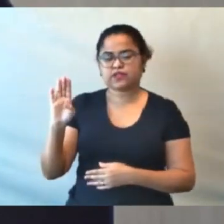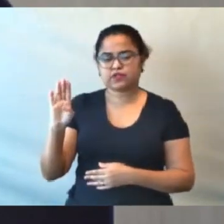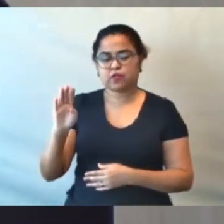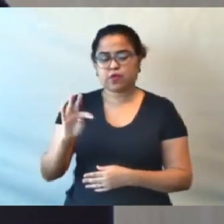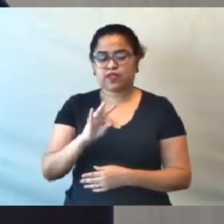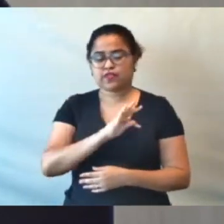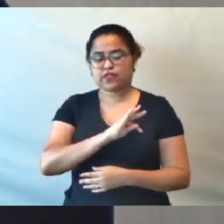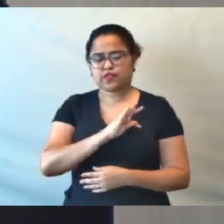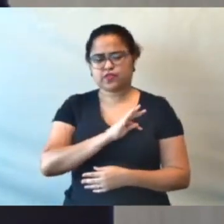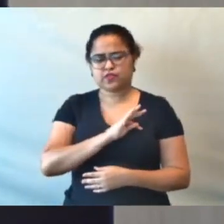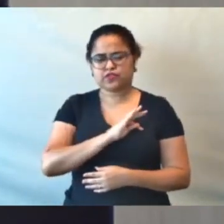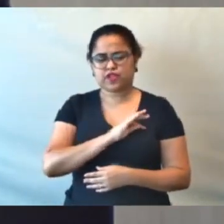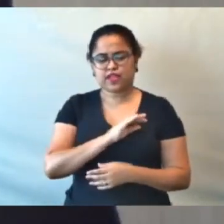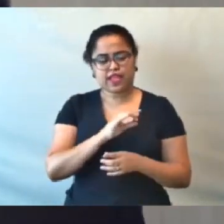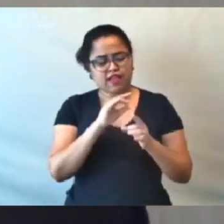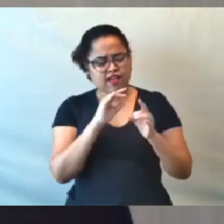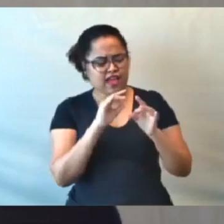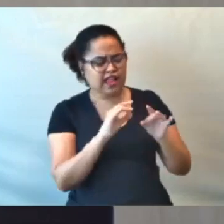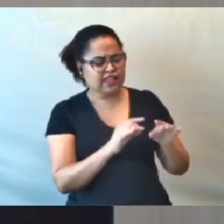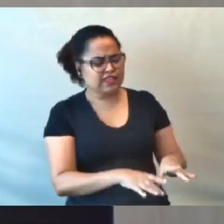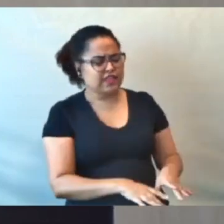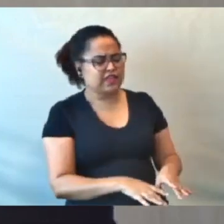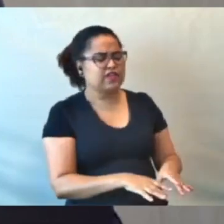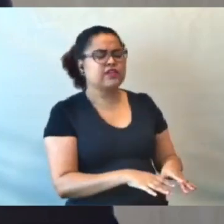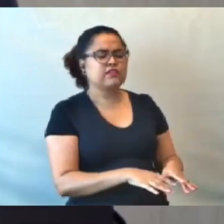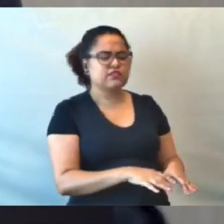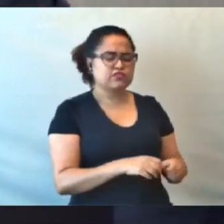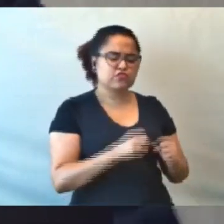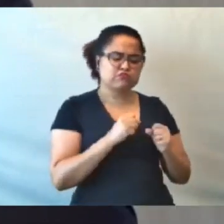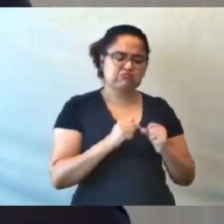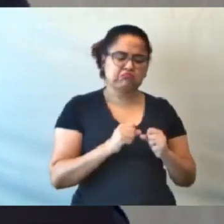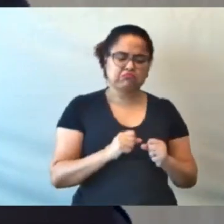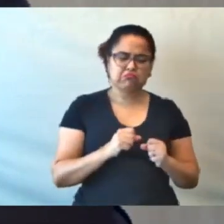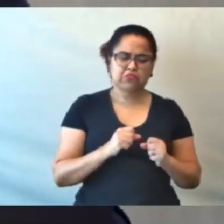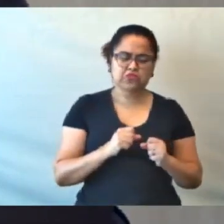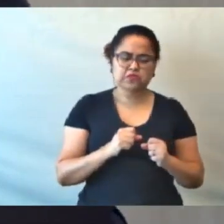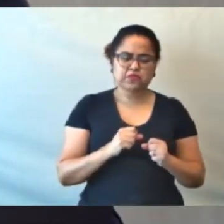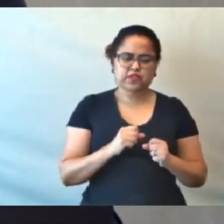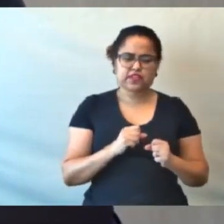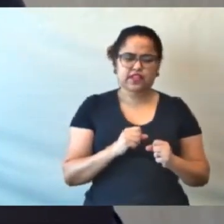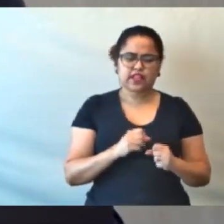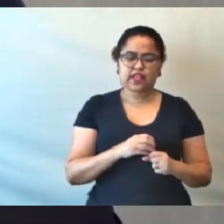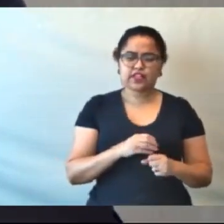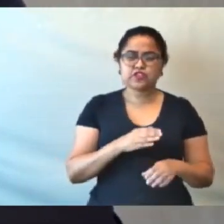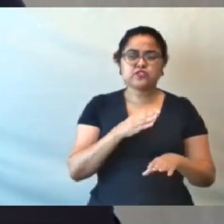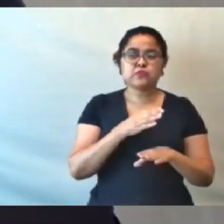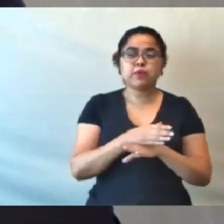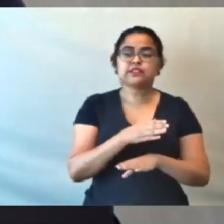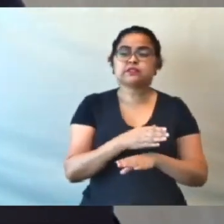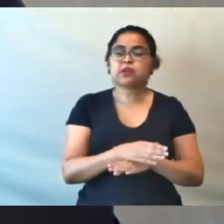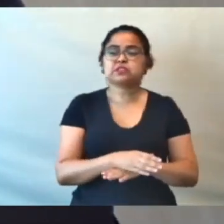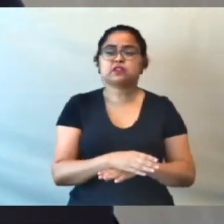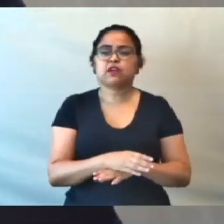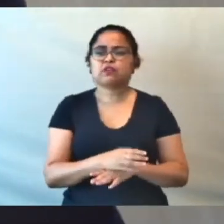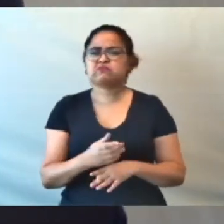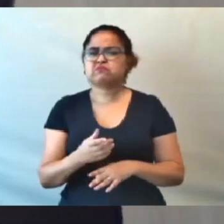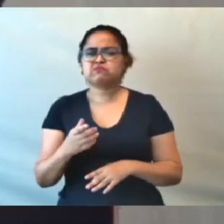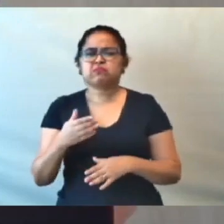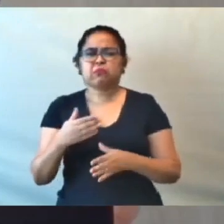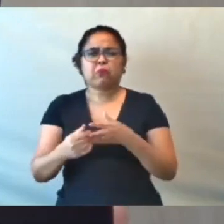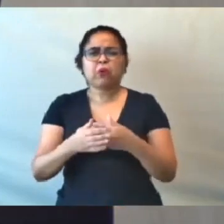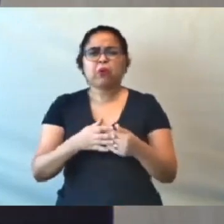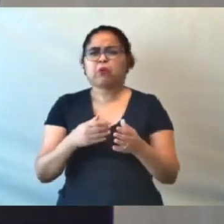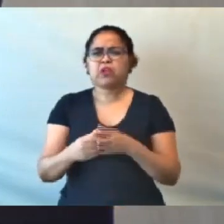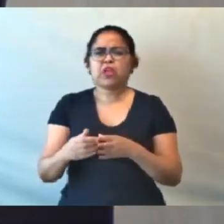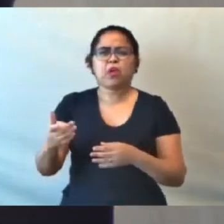possibilidade de participação de qualquer outra tecnologia e,